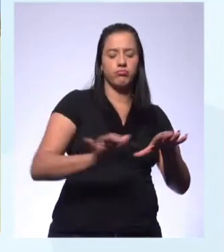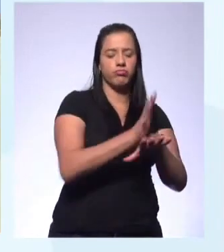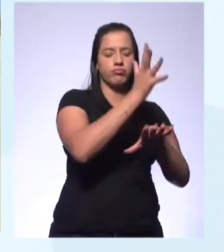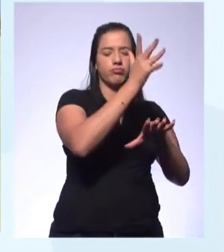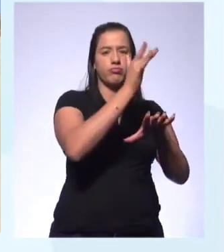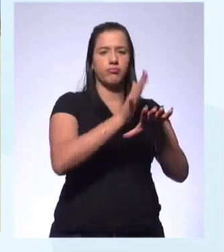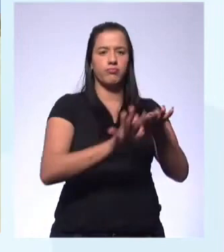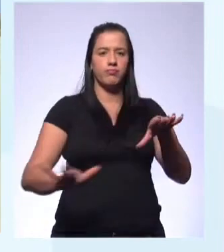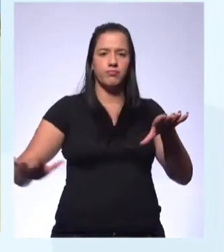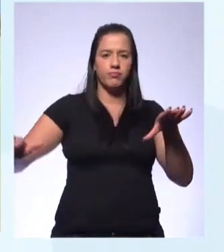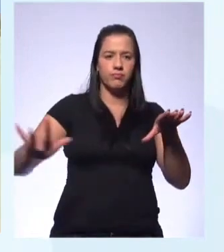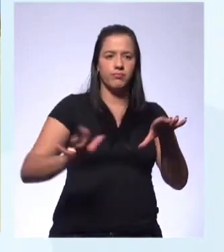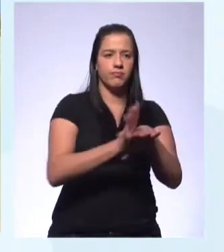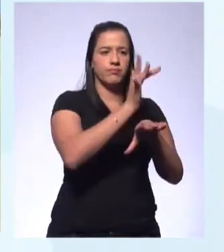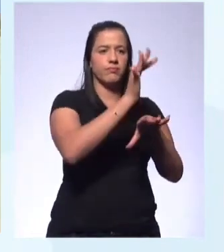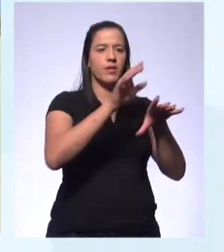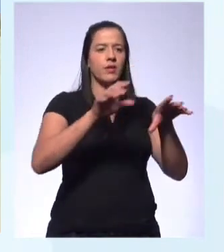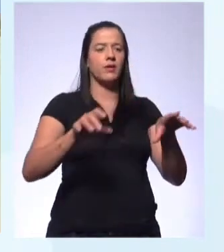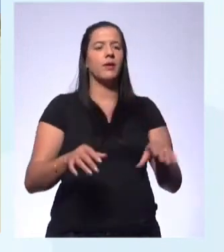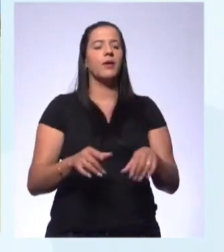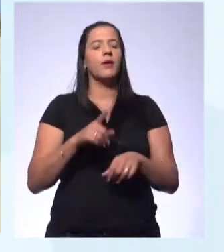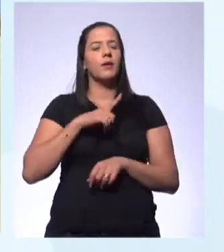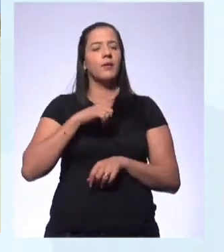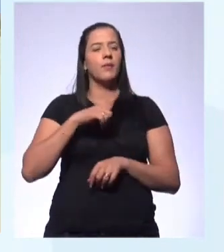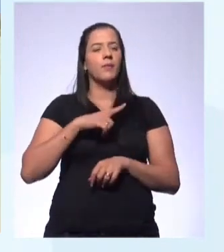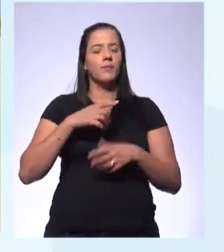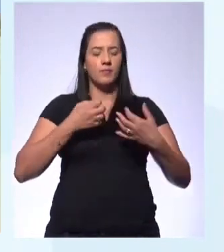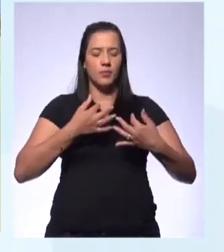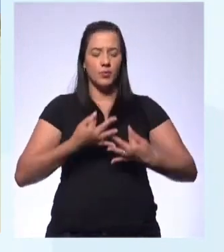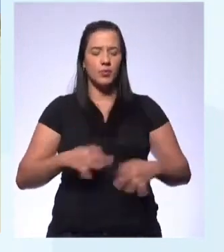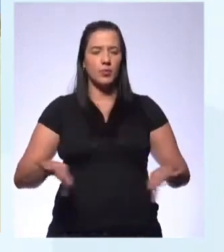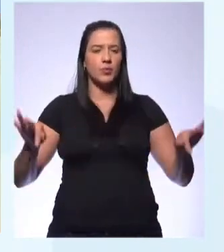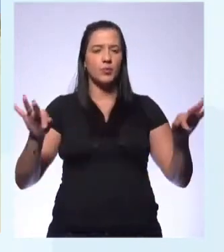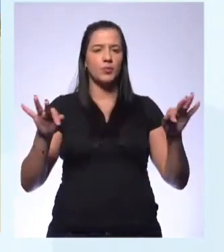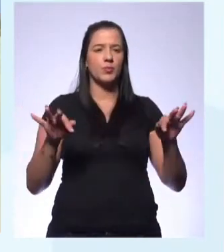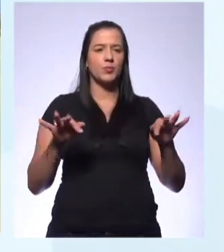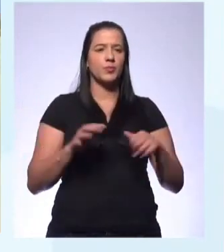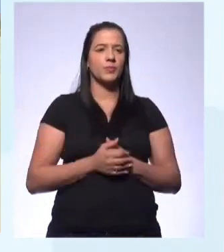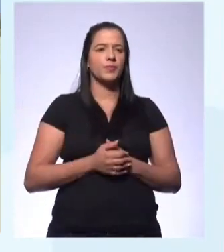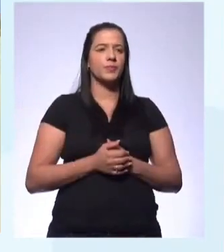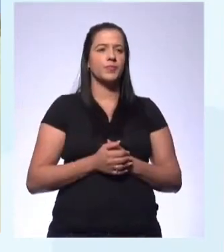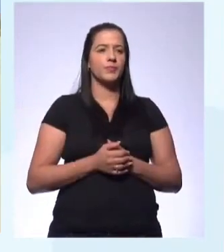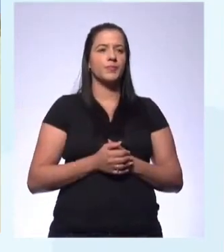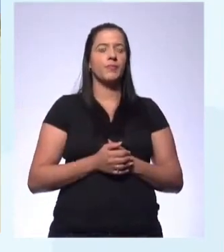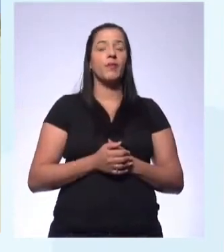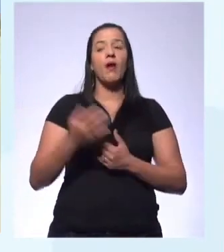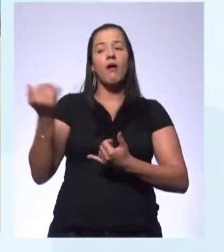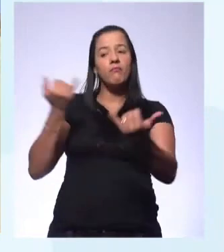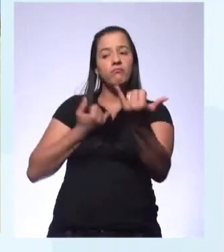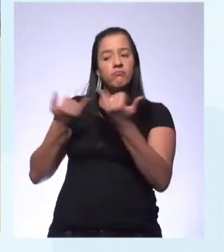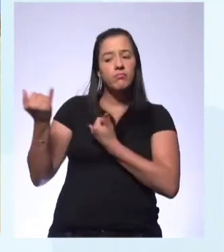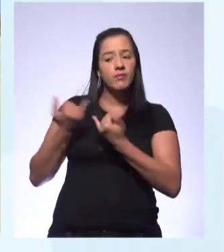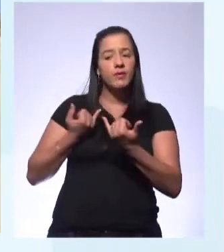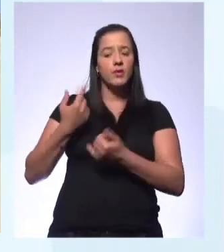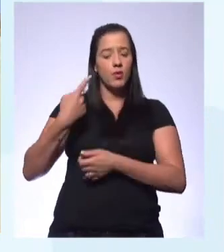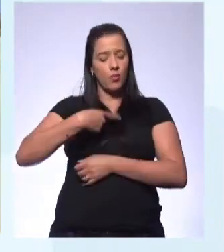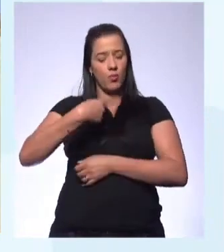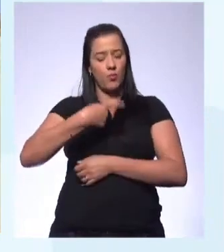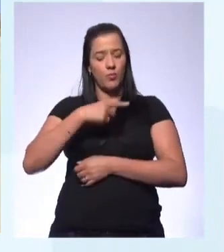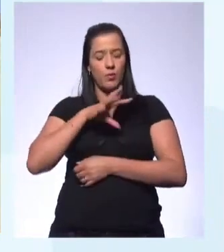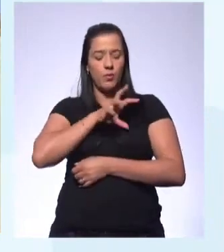fráguas, quebrando as suas mágoas. Dai-me notícias do meu